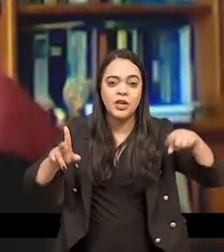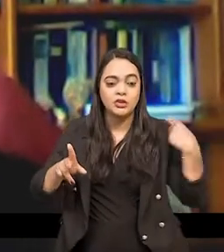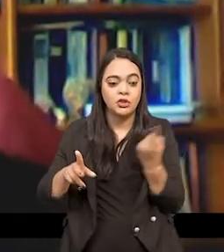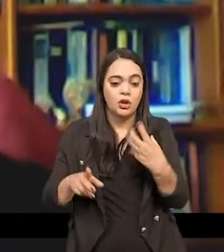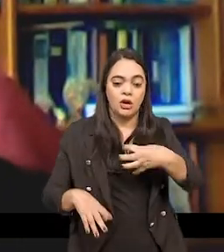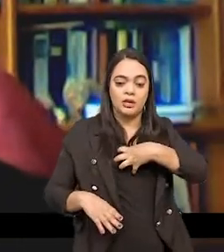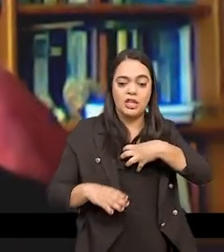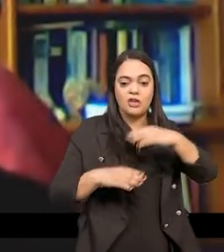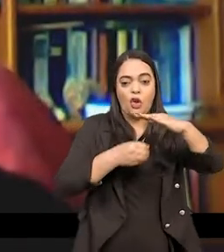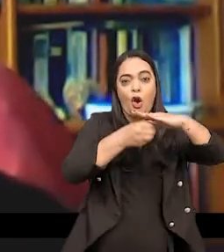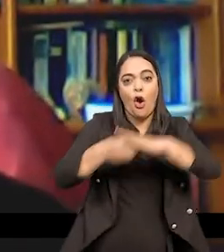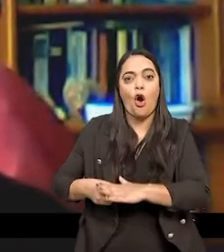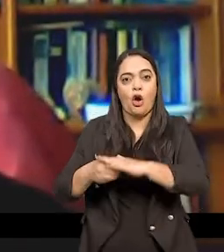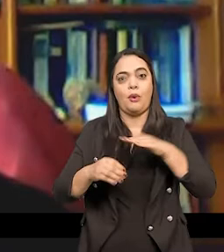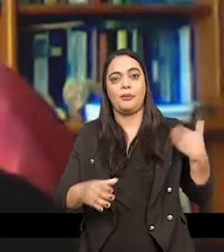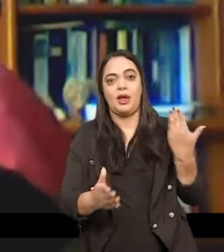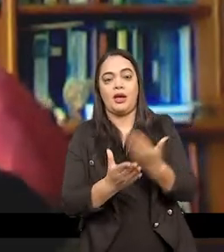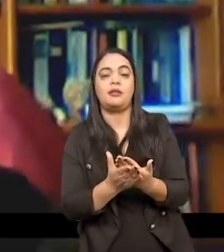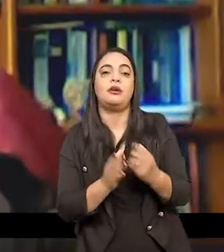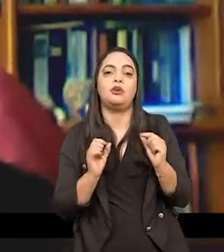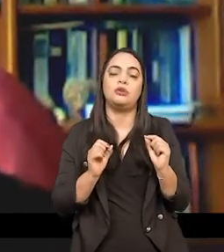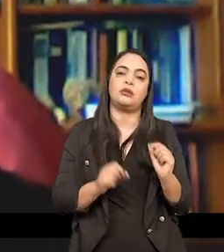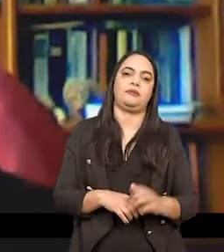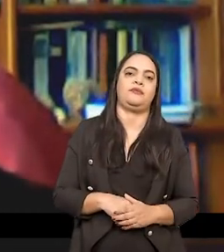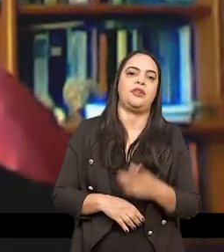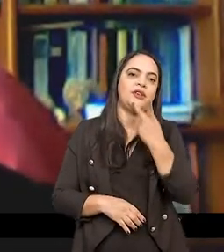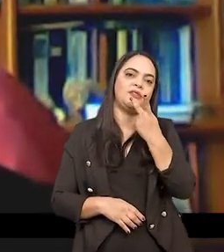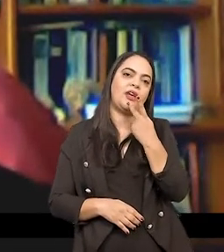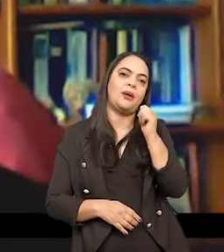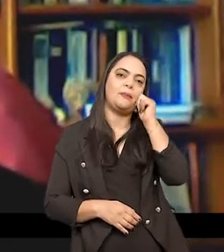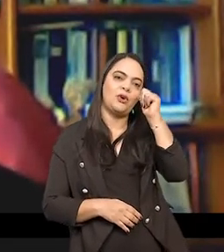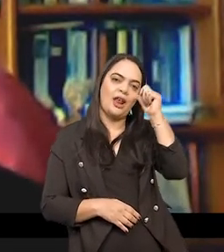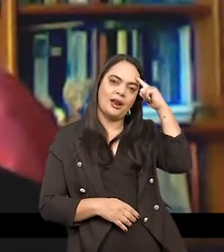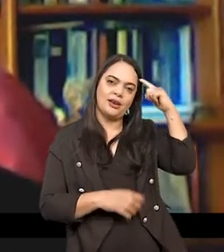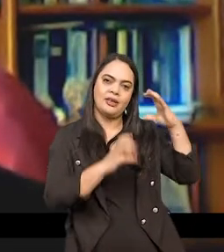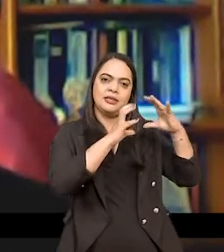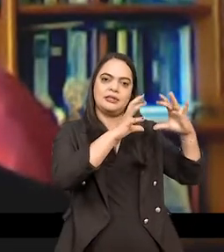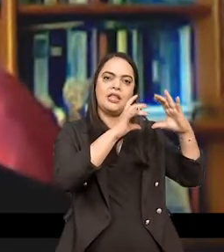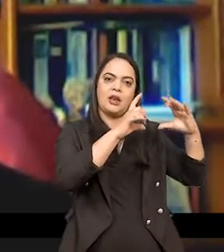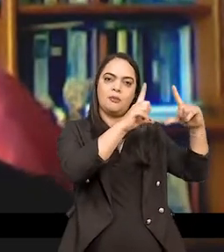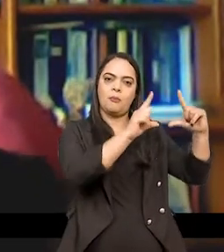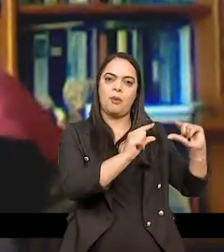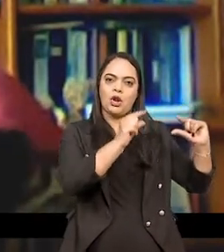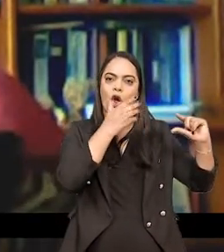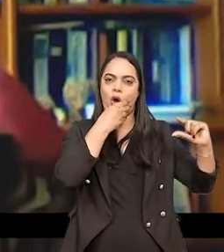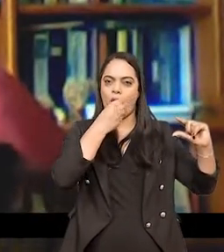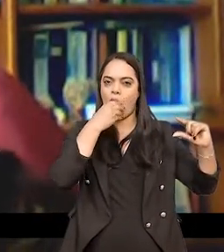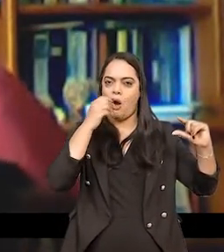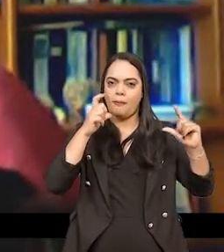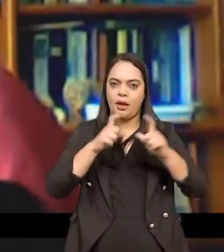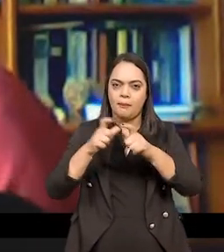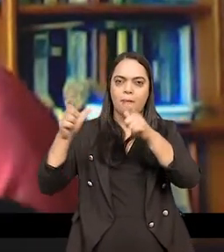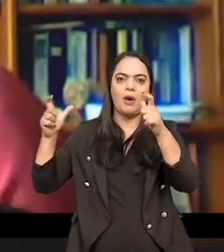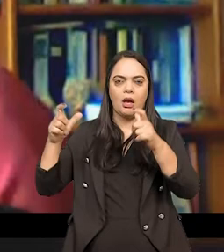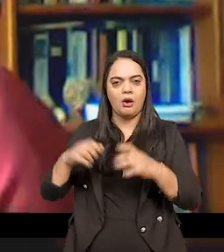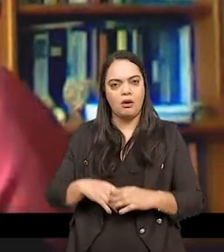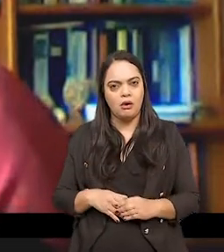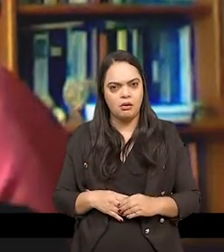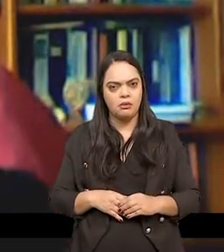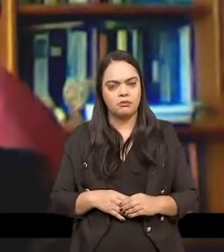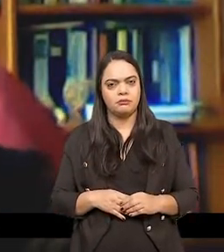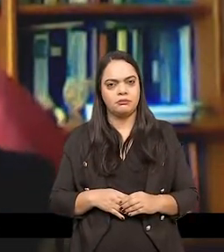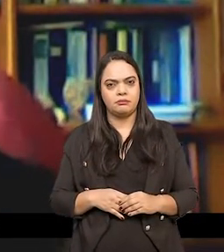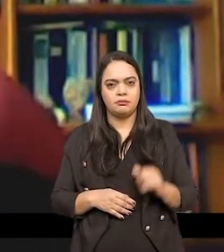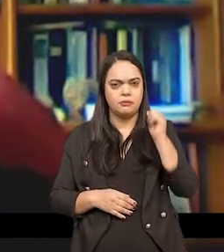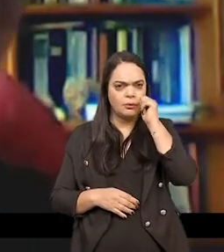hoje, que ele vai dizer que as mulheres possuem um cérebro menor do que os homens. E porque elas têm um cérebro menor do que os